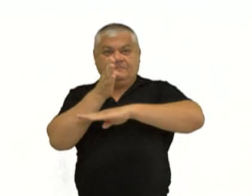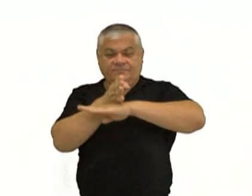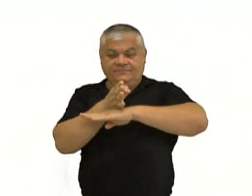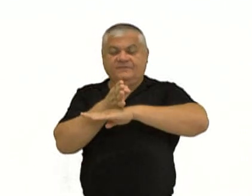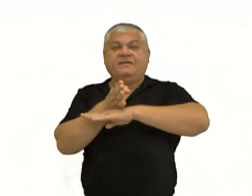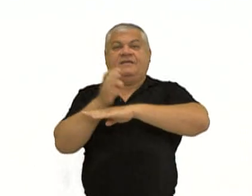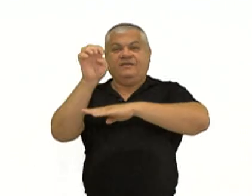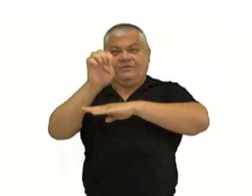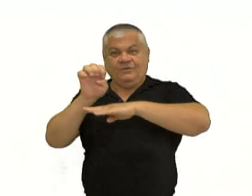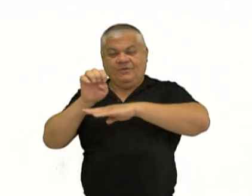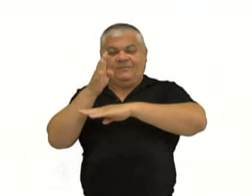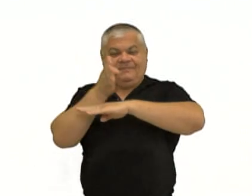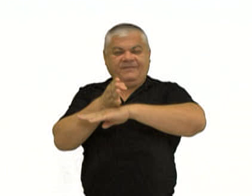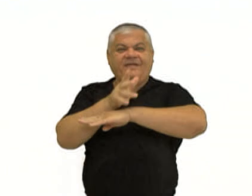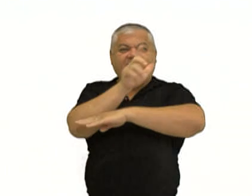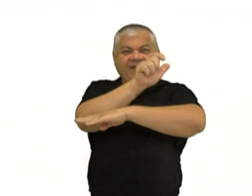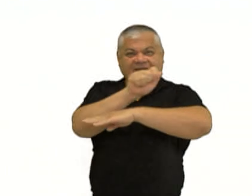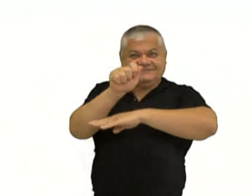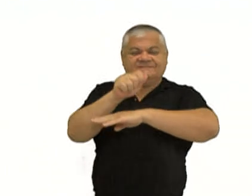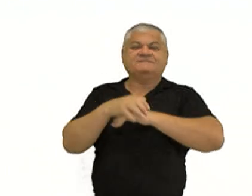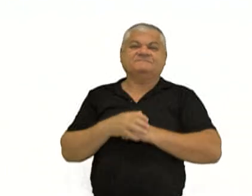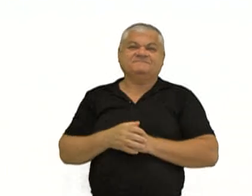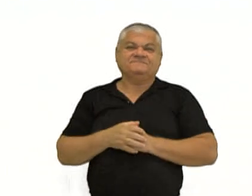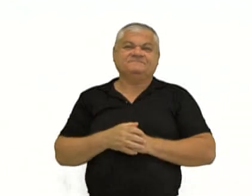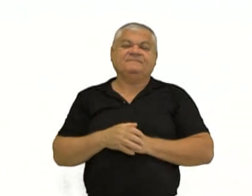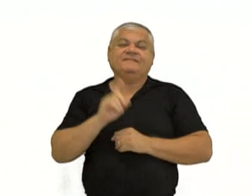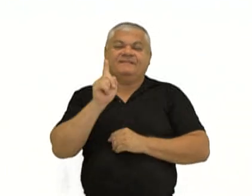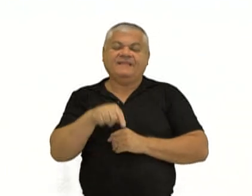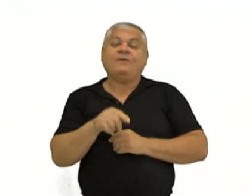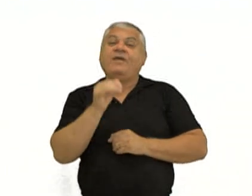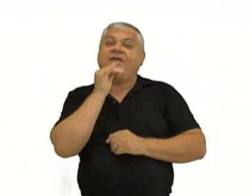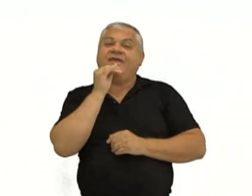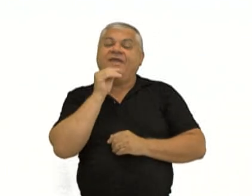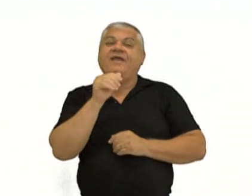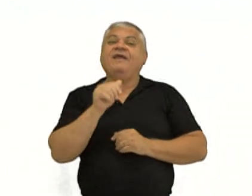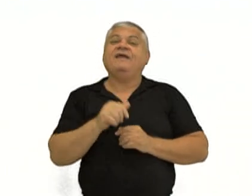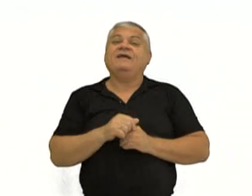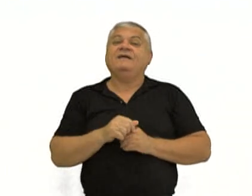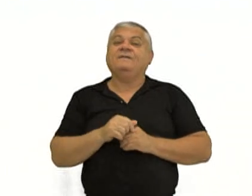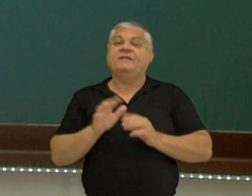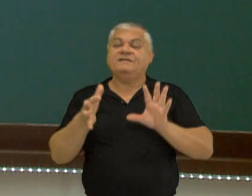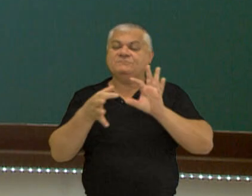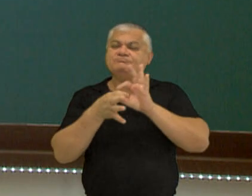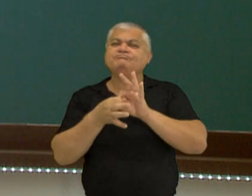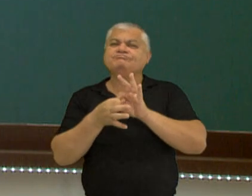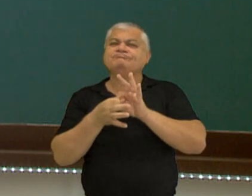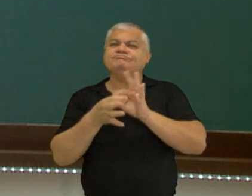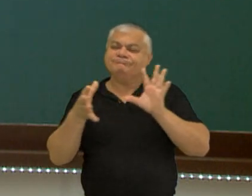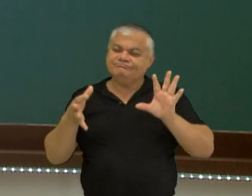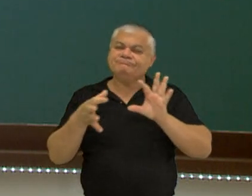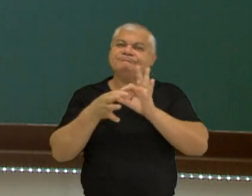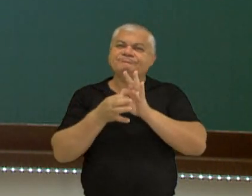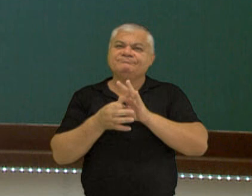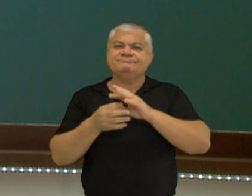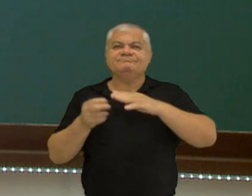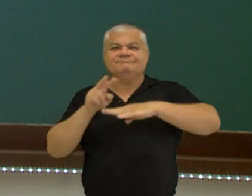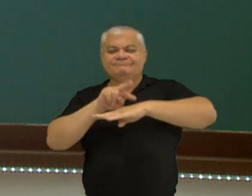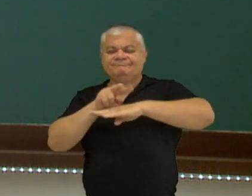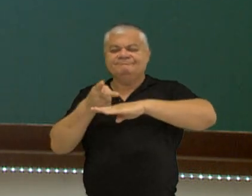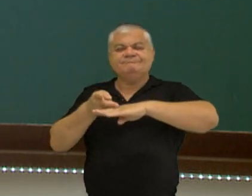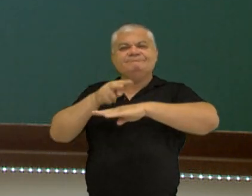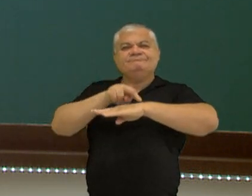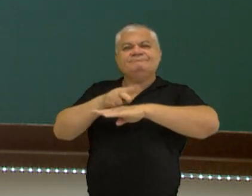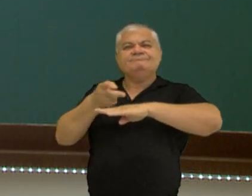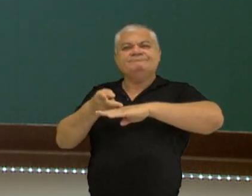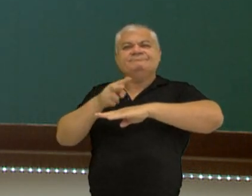e outro pedaço na Ásia. Então, a gente diz que esses dois países são intercontinentais, estão nos dois